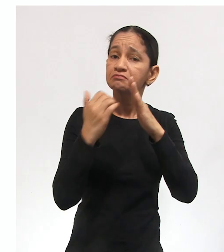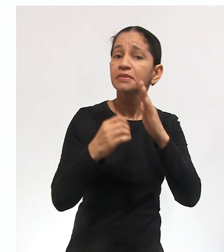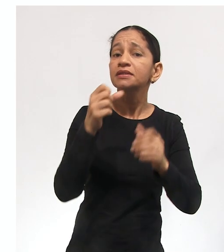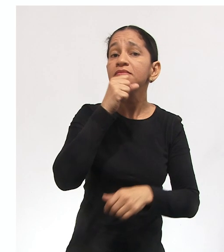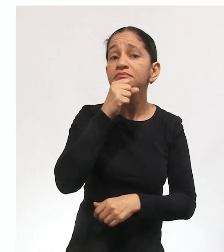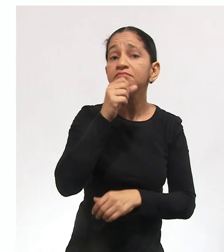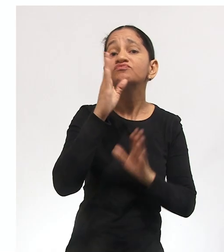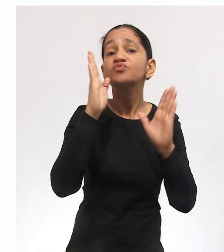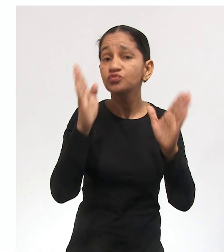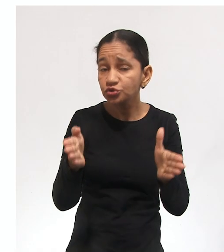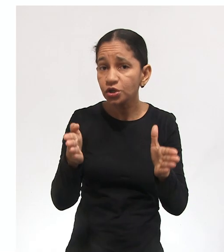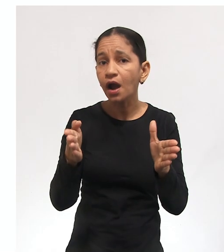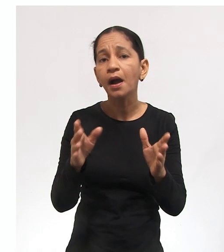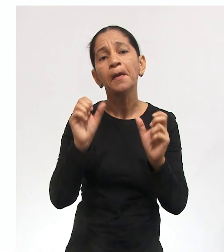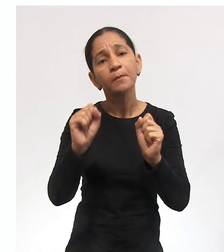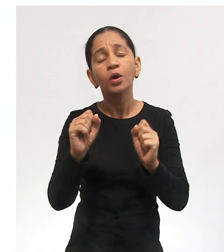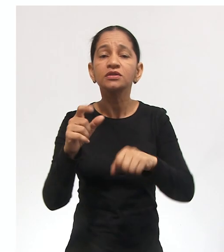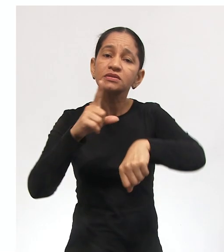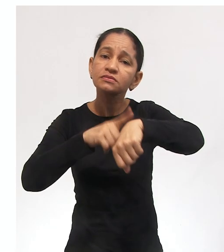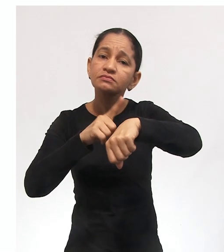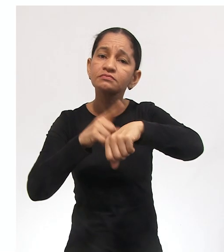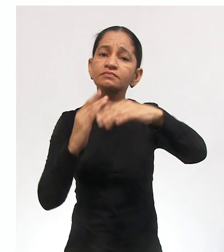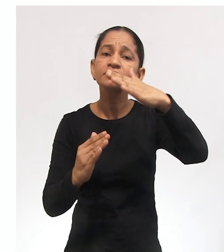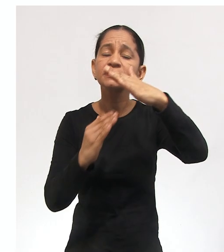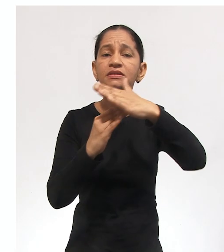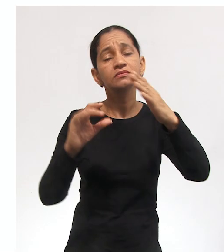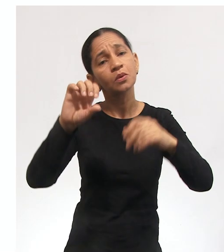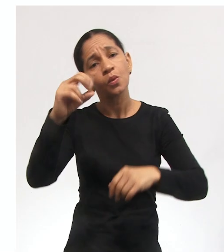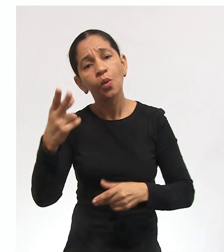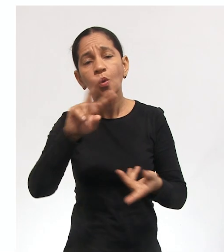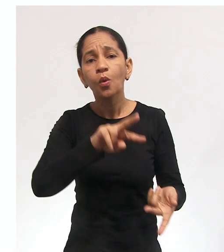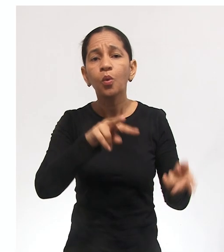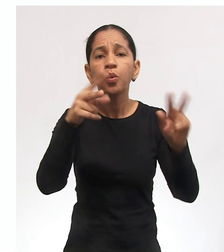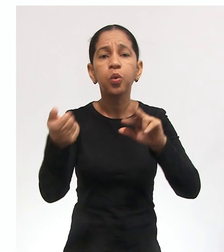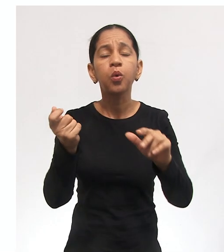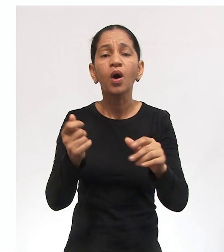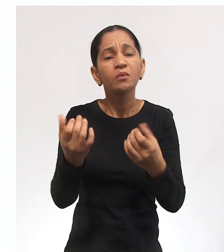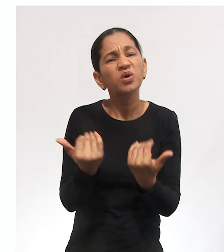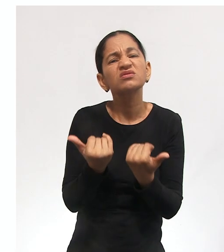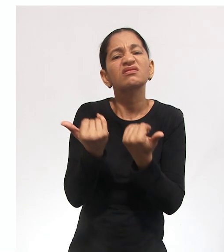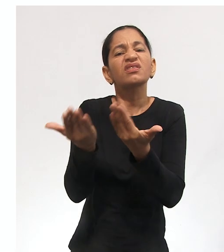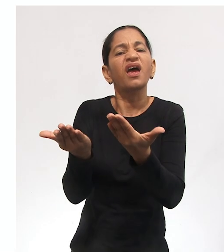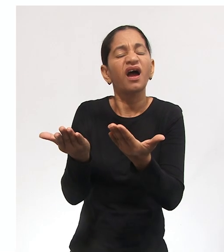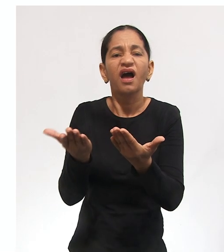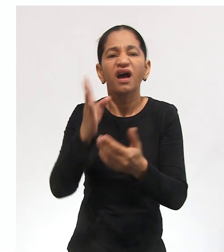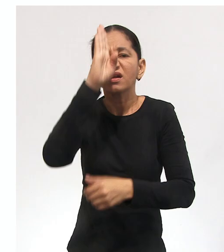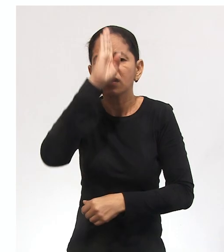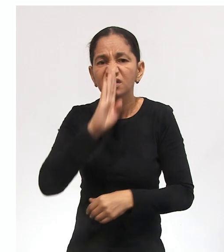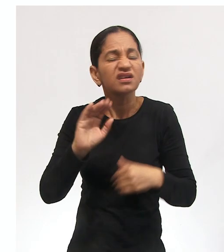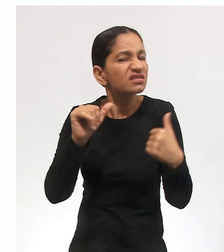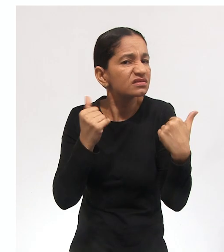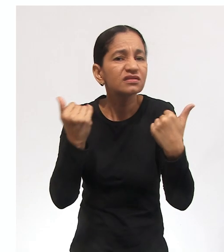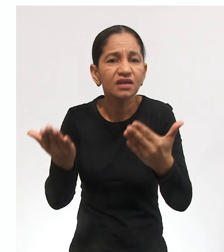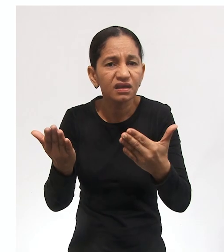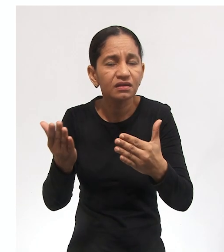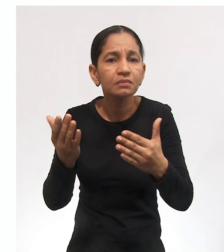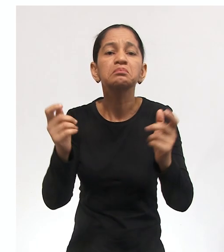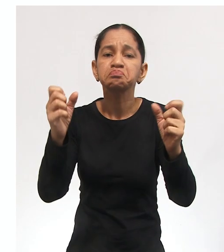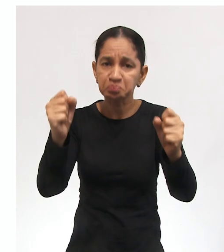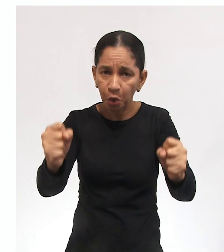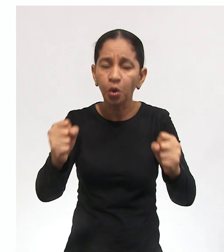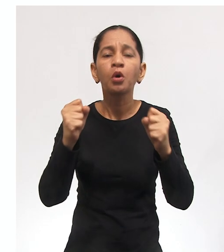pode ser provisória ou definitiva, gratuita ou onerosa, ou seja, eu posso dar à empresa ou eu posso vender a